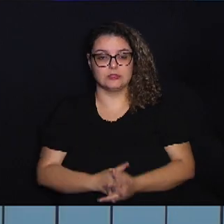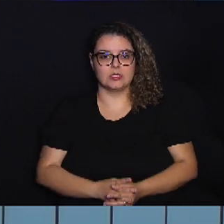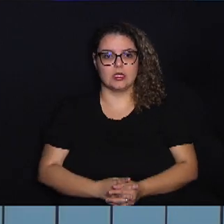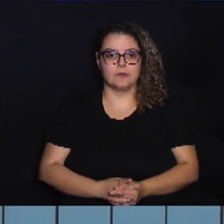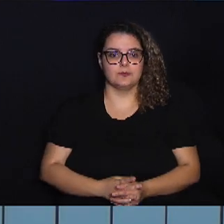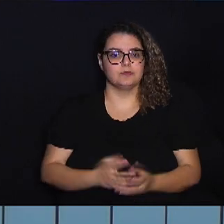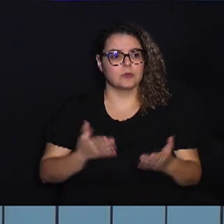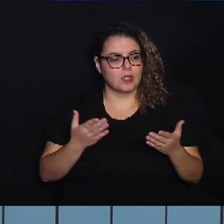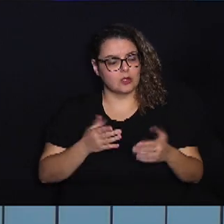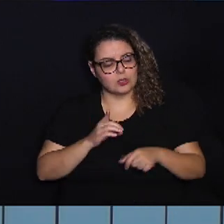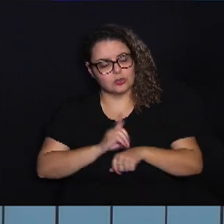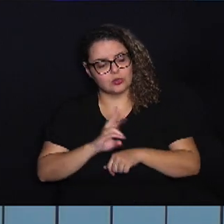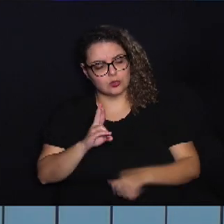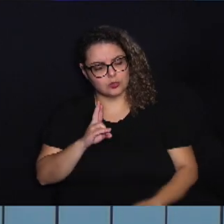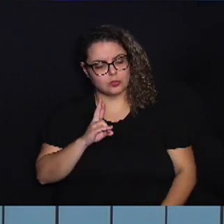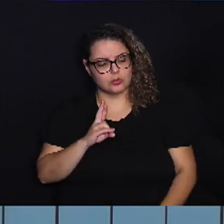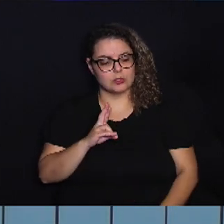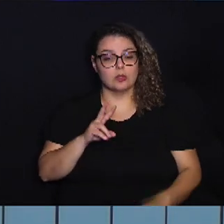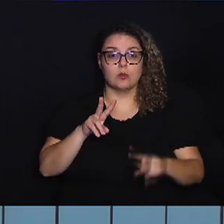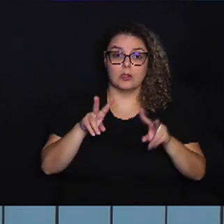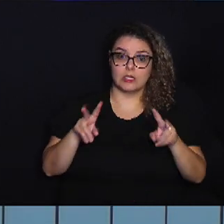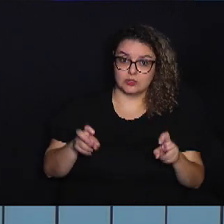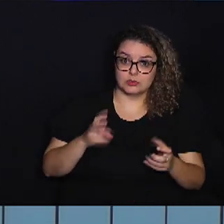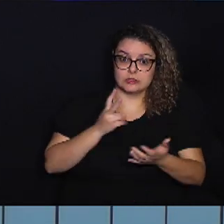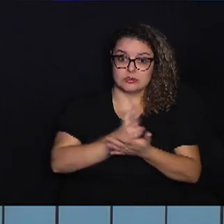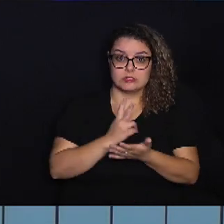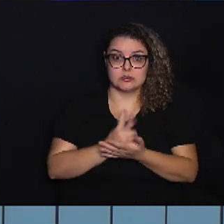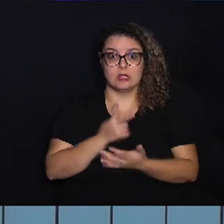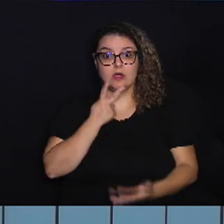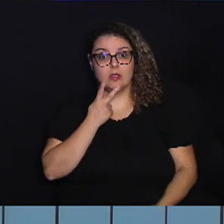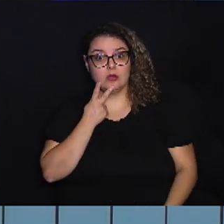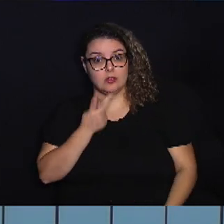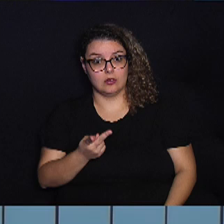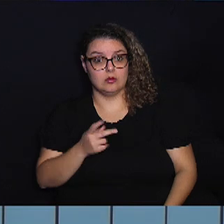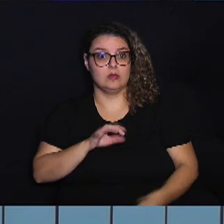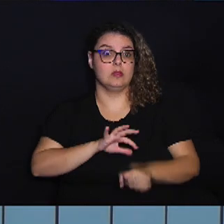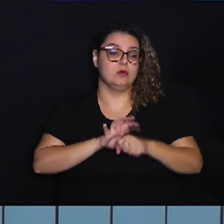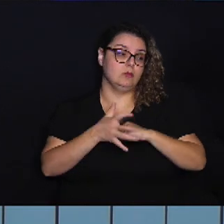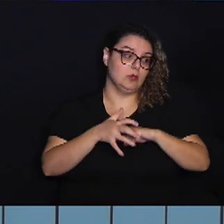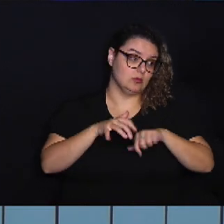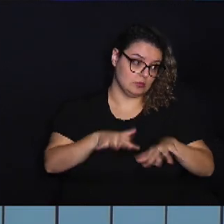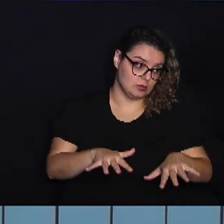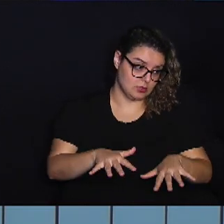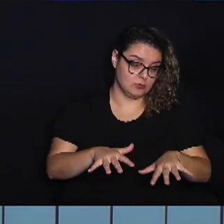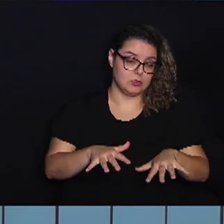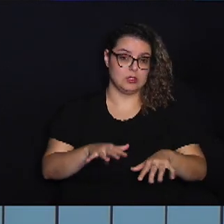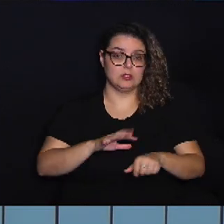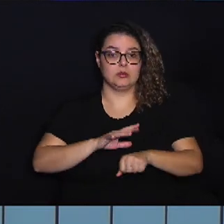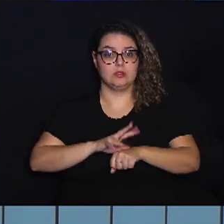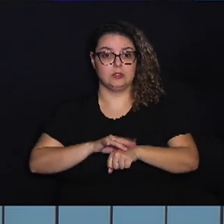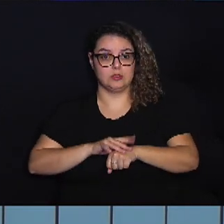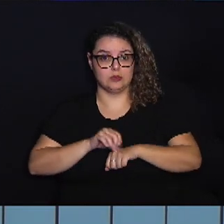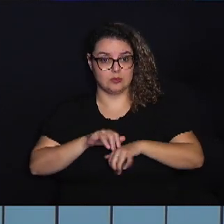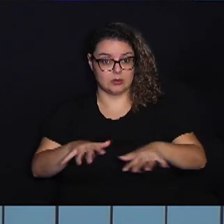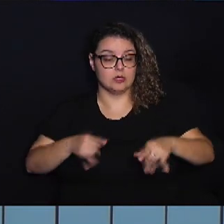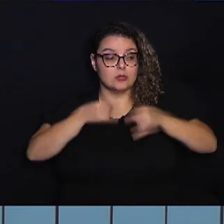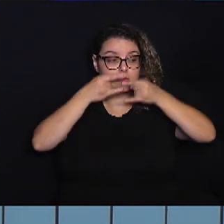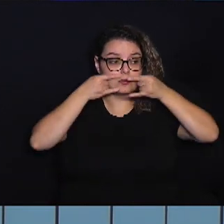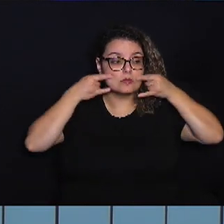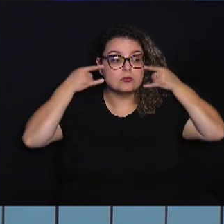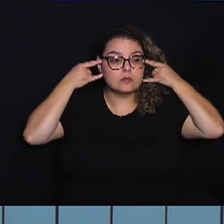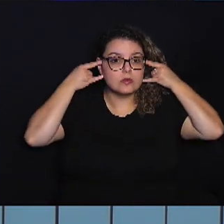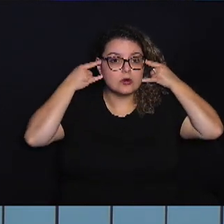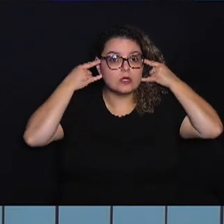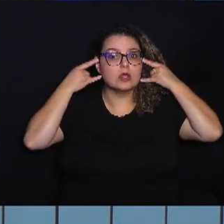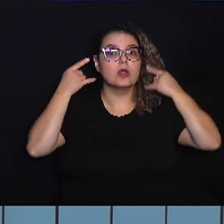Agora, doutora, um assunto que a gente falou bastante na pandemia, de Covid-19, que é sobre a máscara. Ela